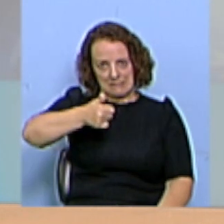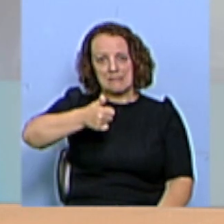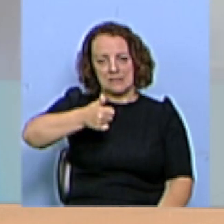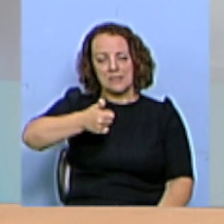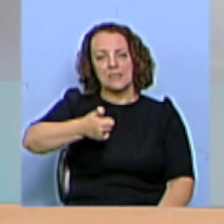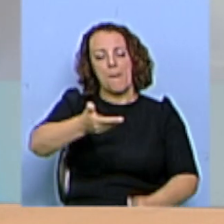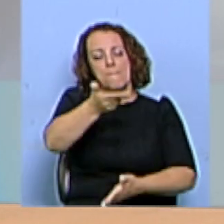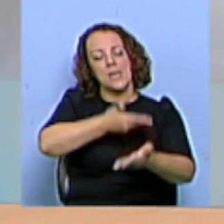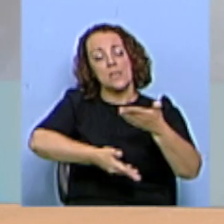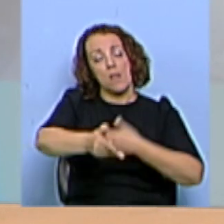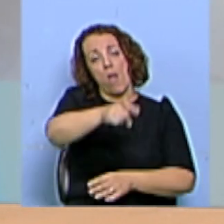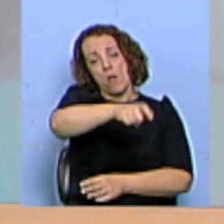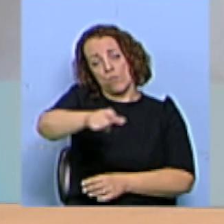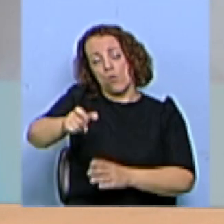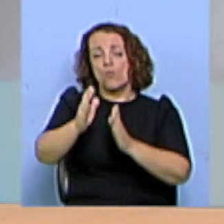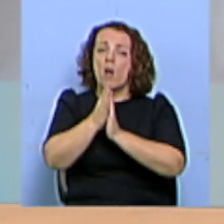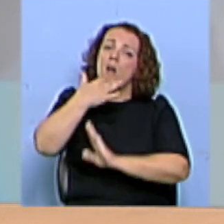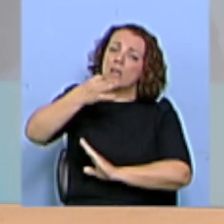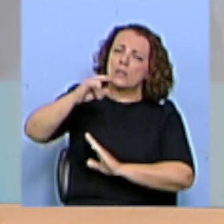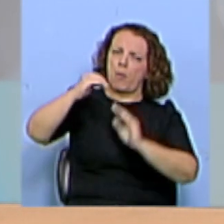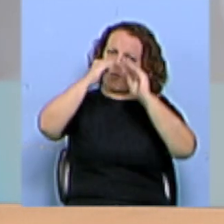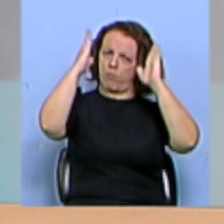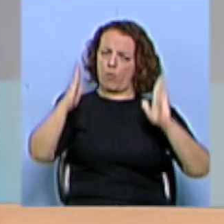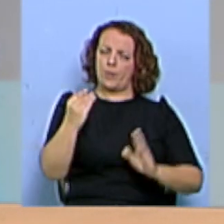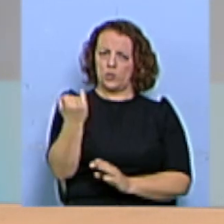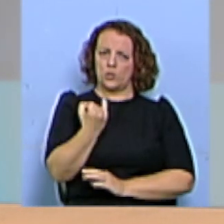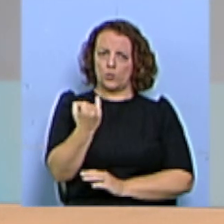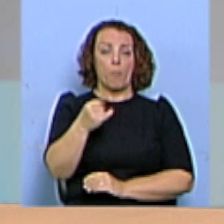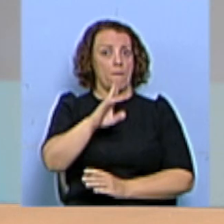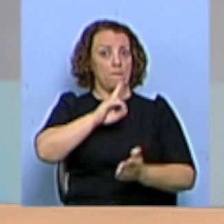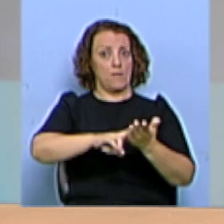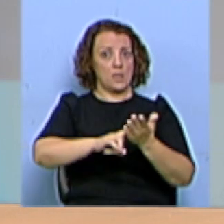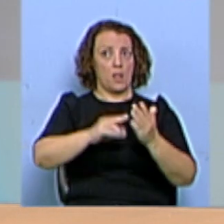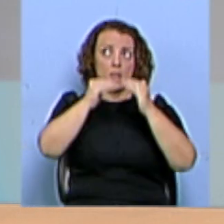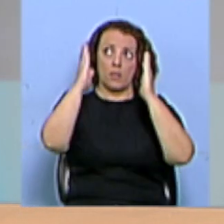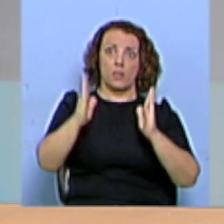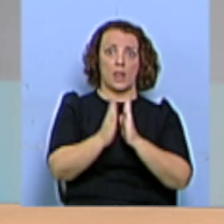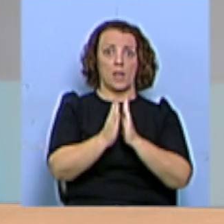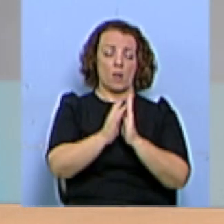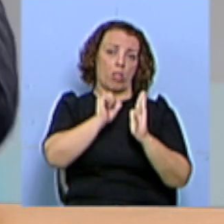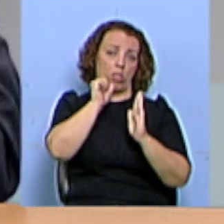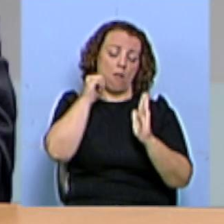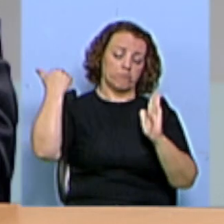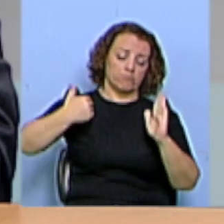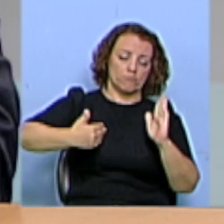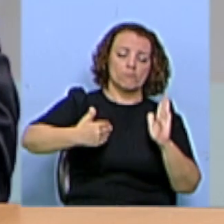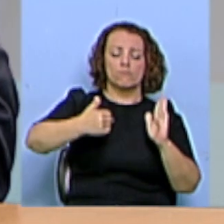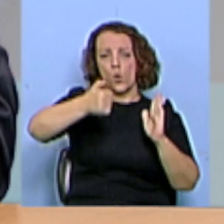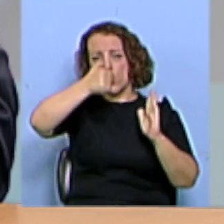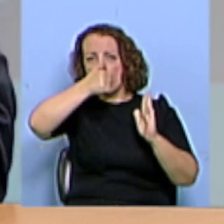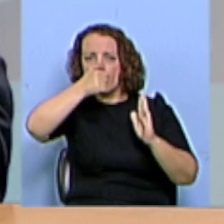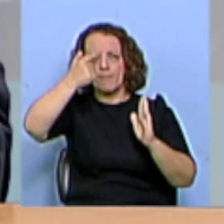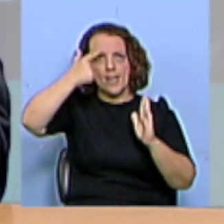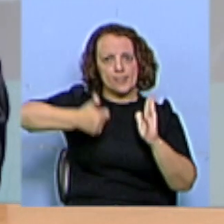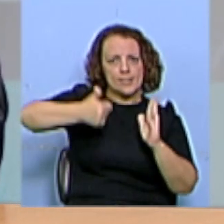aos crentes e até à Igreja como instituição. Também é verdade que a Igreja sempre se ocupou, sempre privilegiou